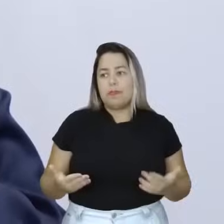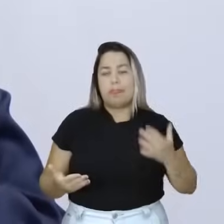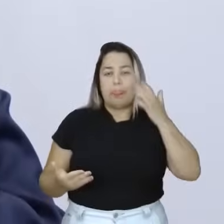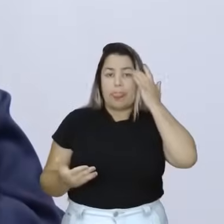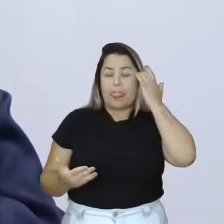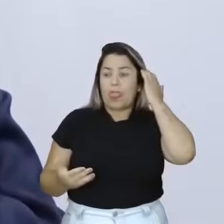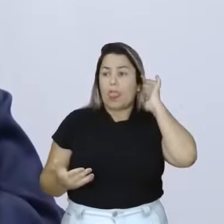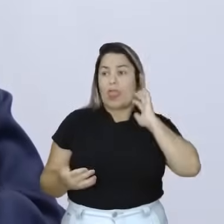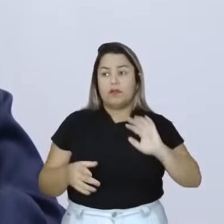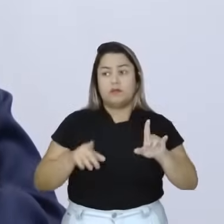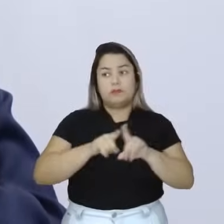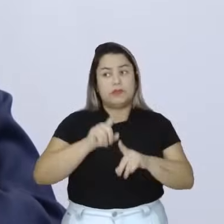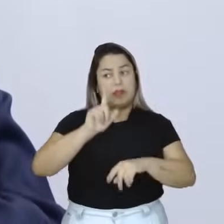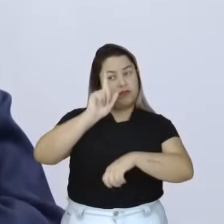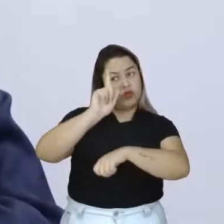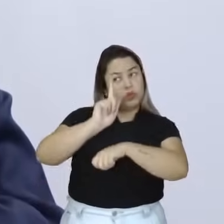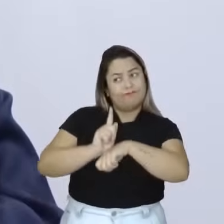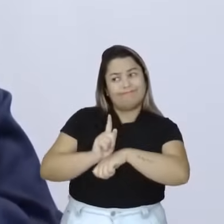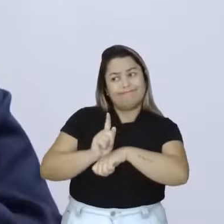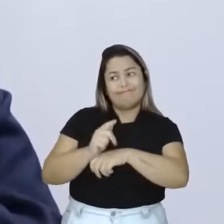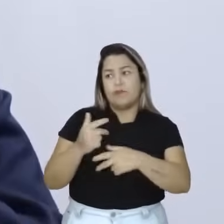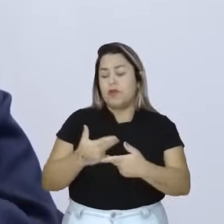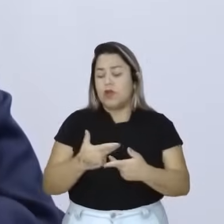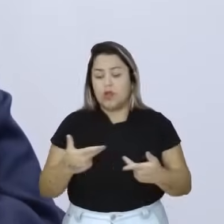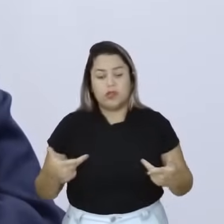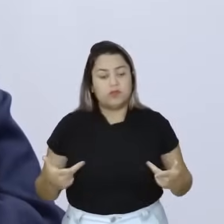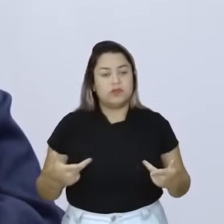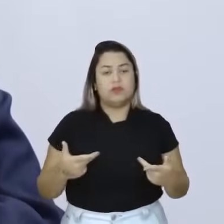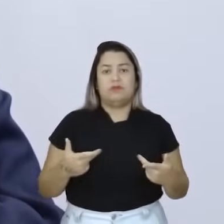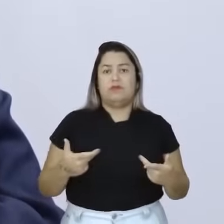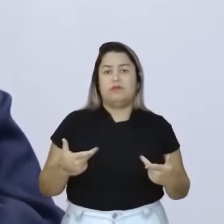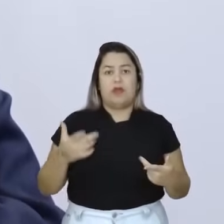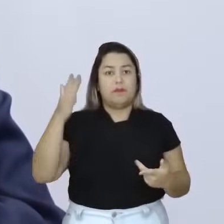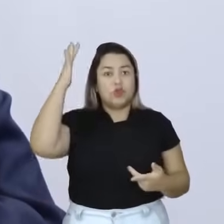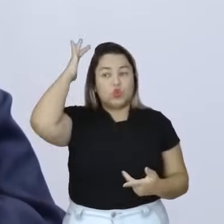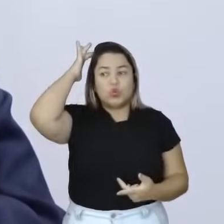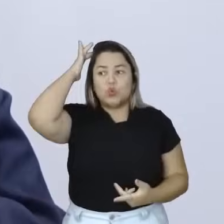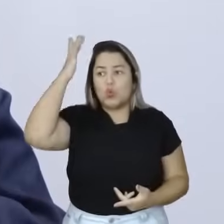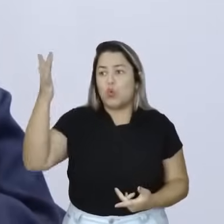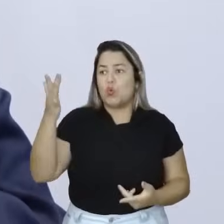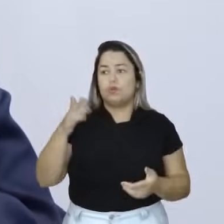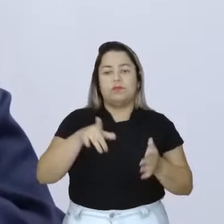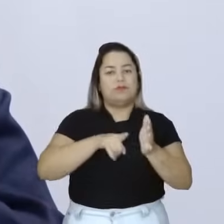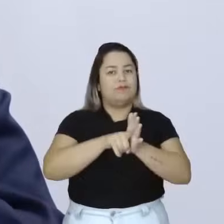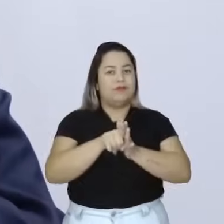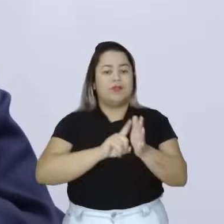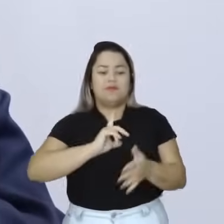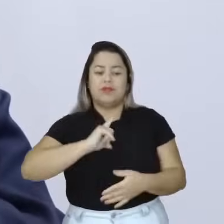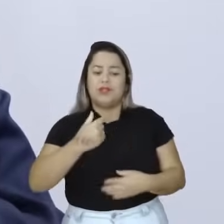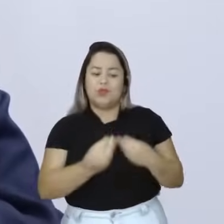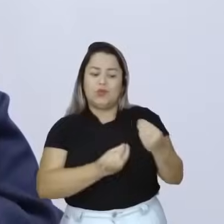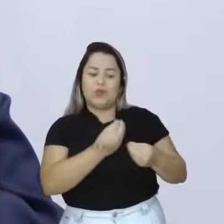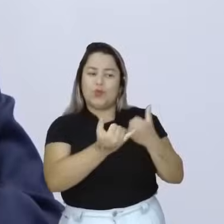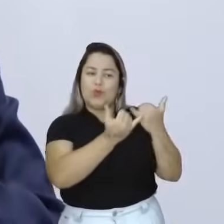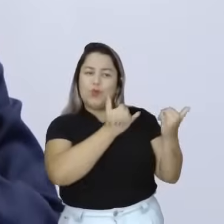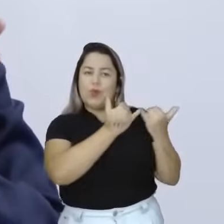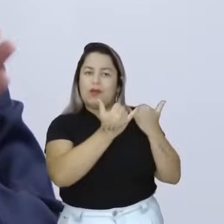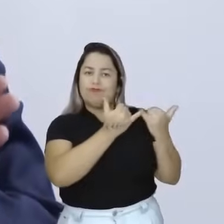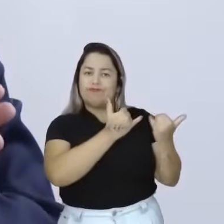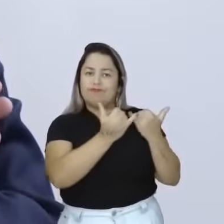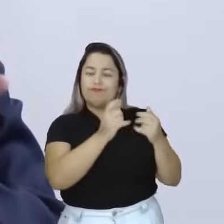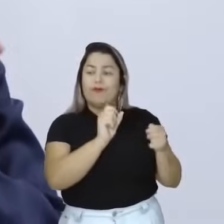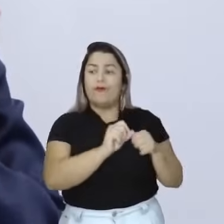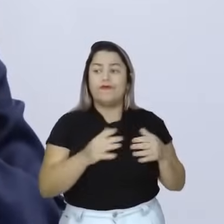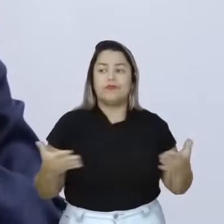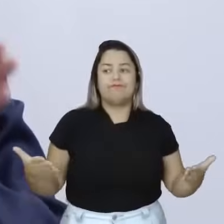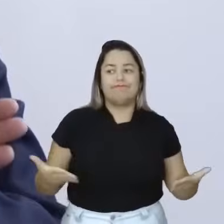vista da gestão, um caos e uma falta completa de planejamento. Não dá para ter nenhum tipo de comparação com o que foi feito